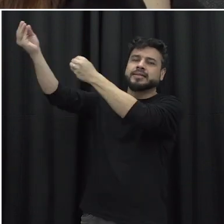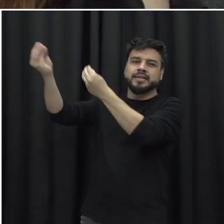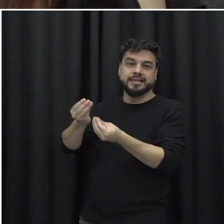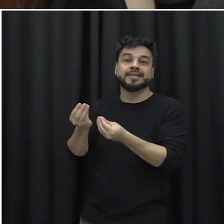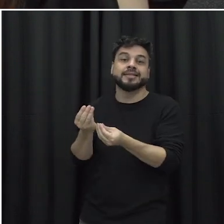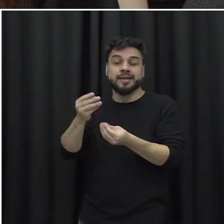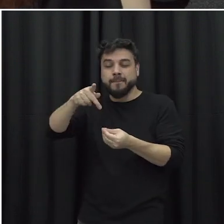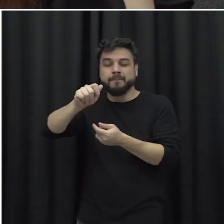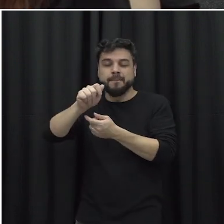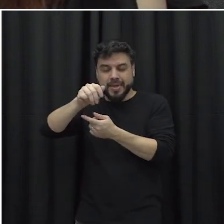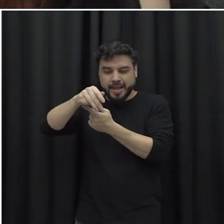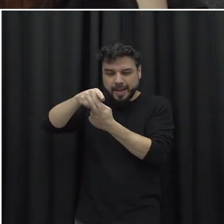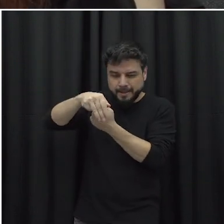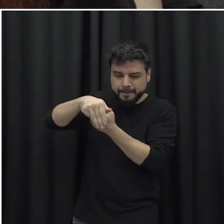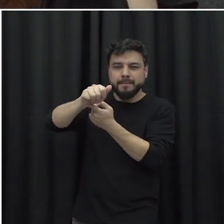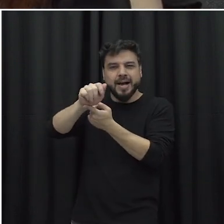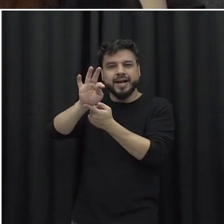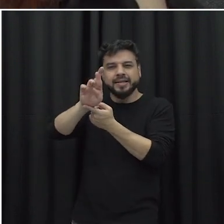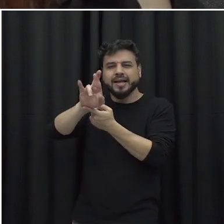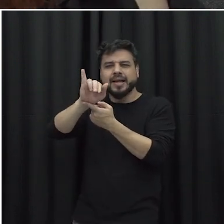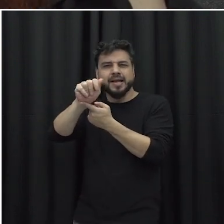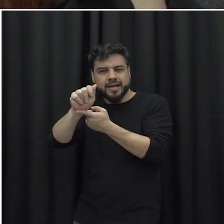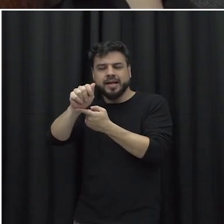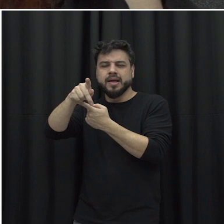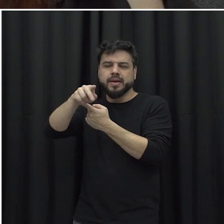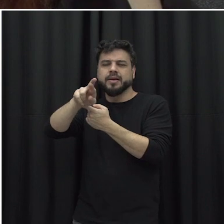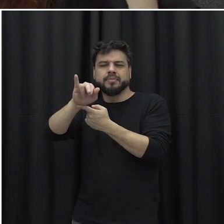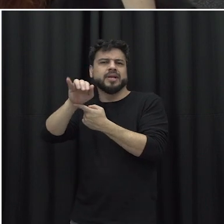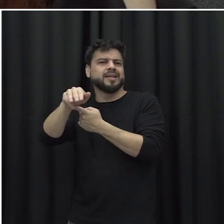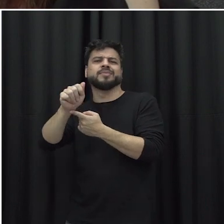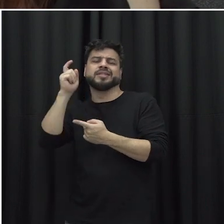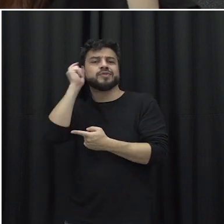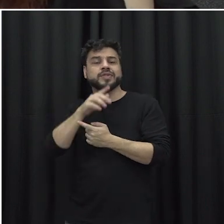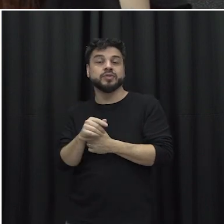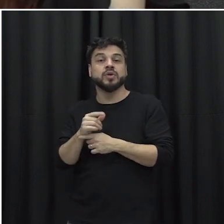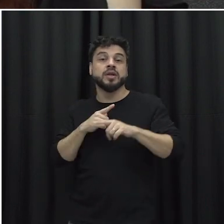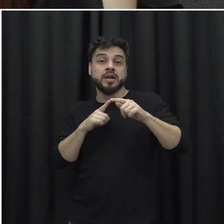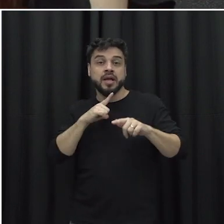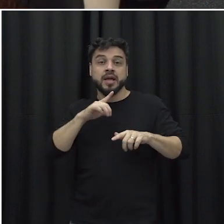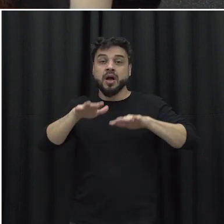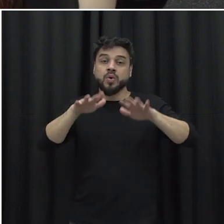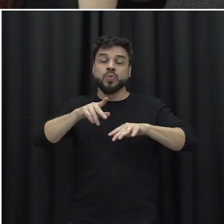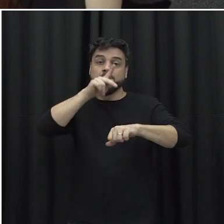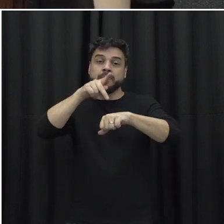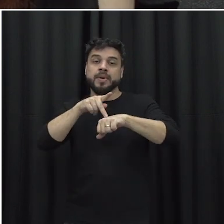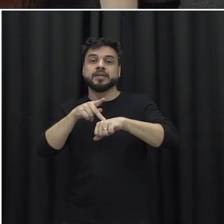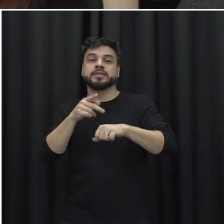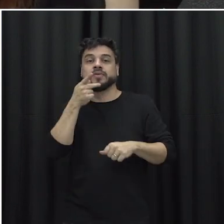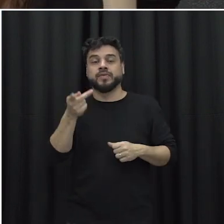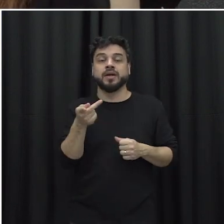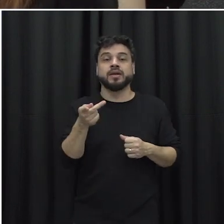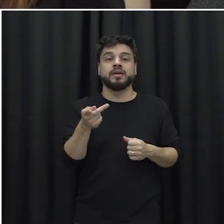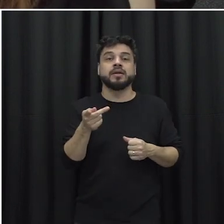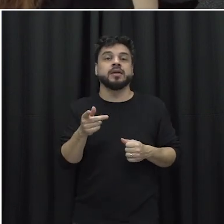exemplo, existem países em que o canabidiol ele já não é mais classificado como uma droga, um entorpecente, no caso,